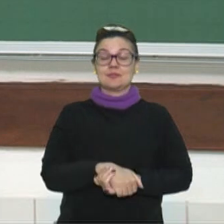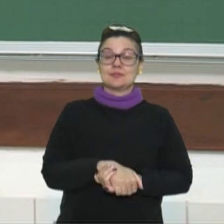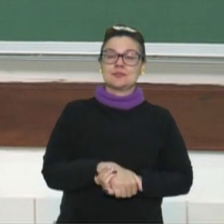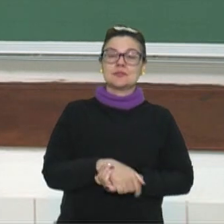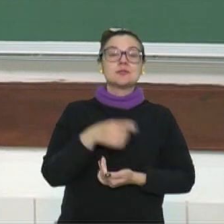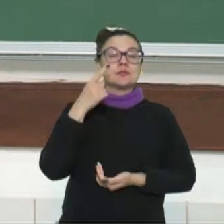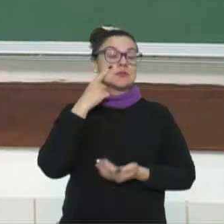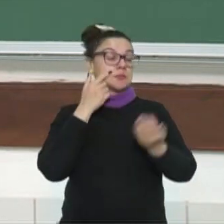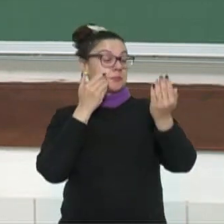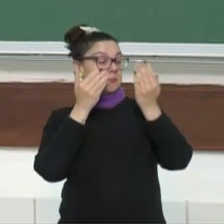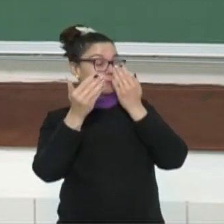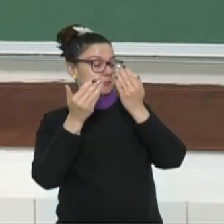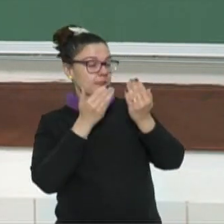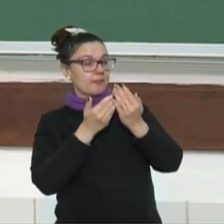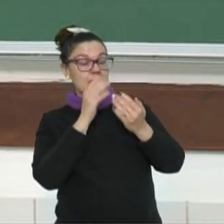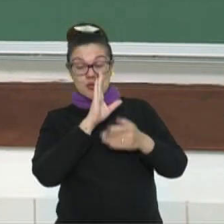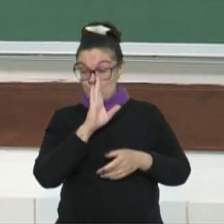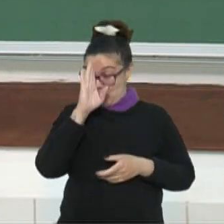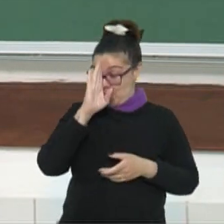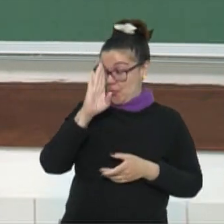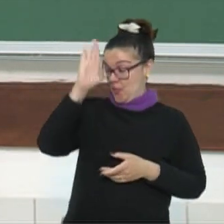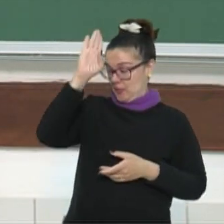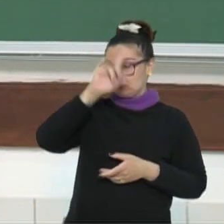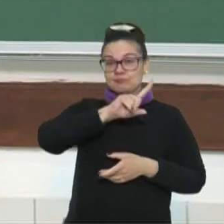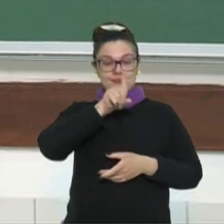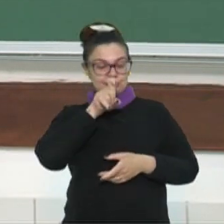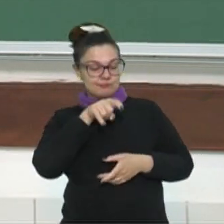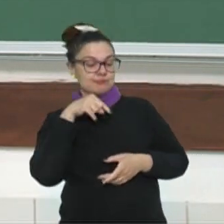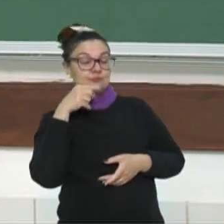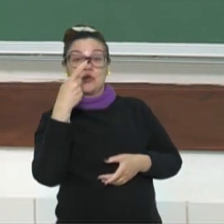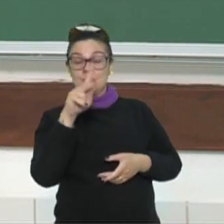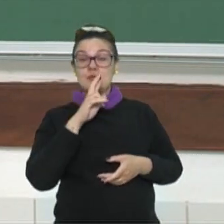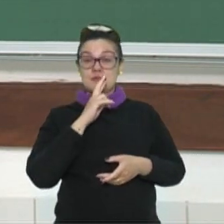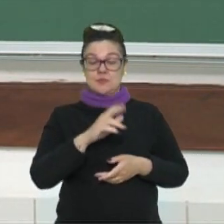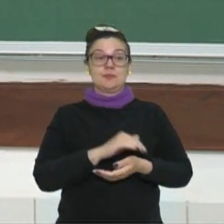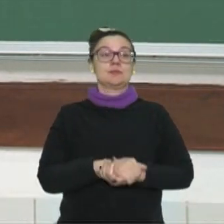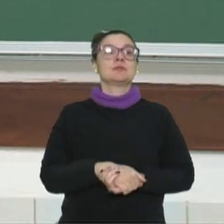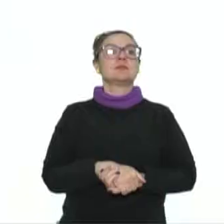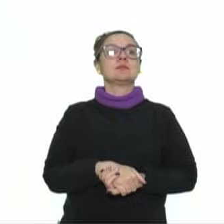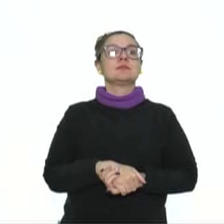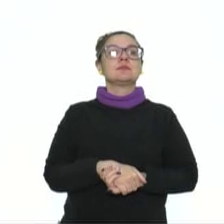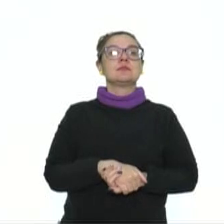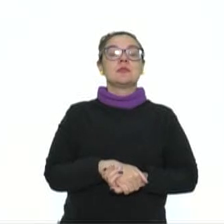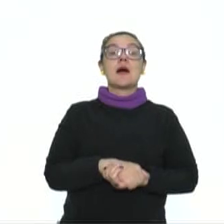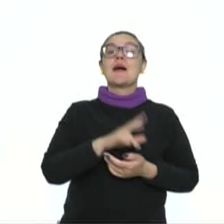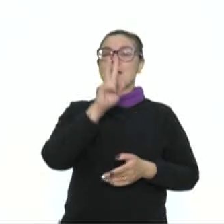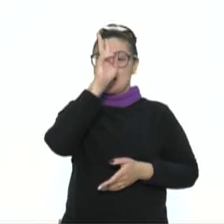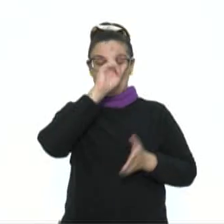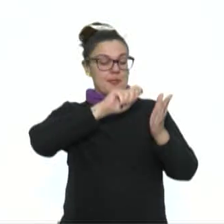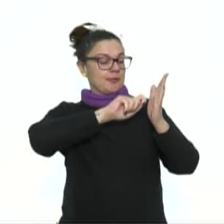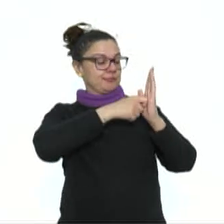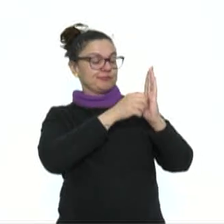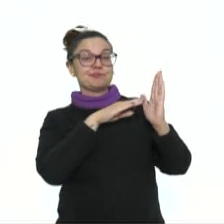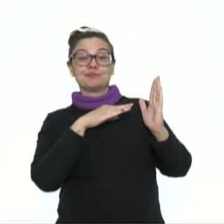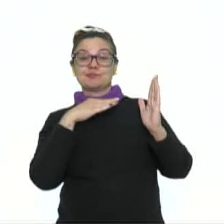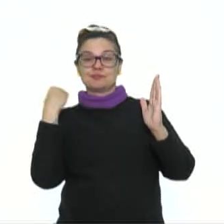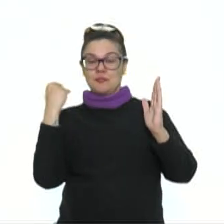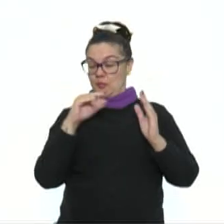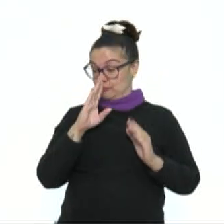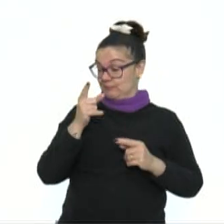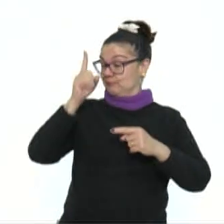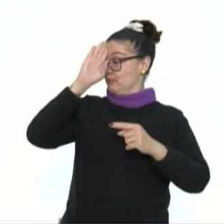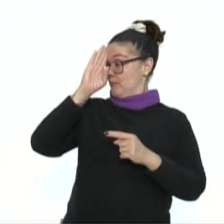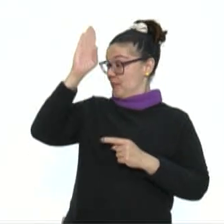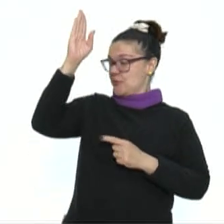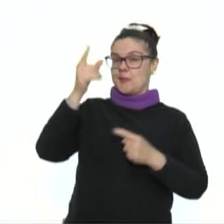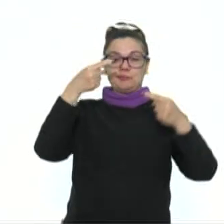e verifique se os pontos centrais dessa questão estão na sua resposta. A eutanásia é um grande desafio